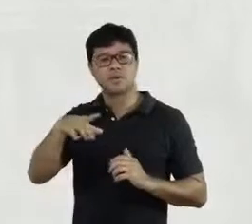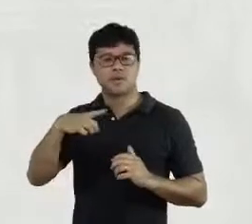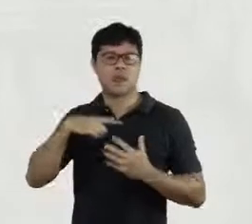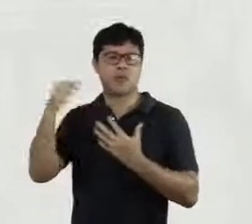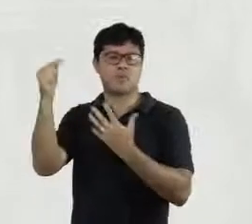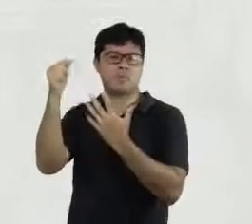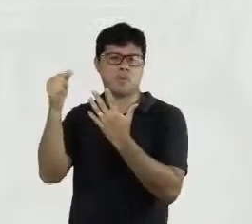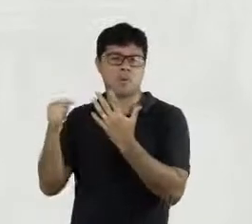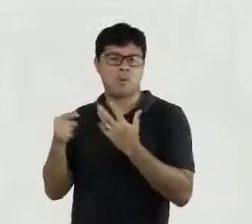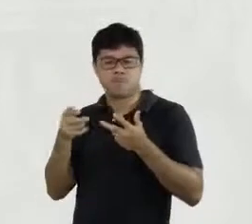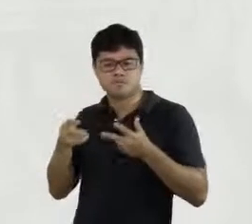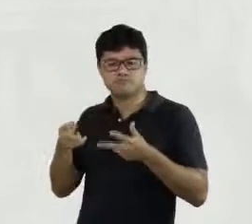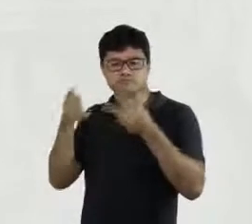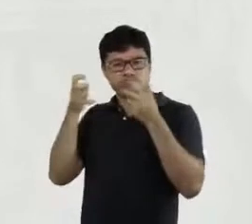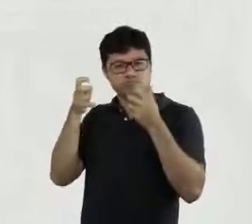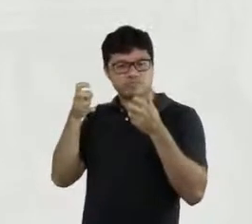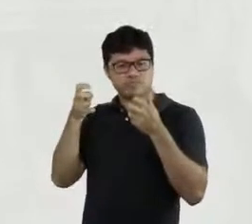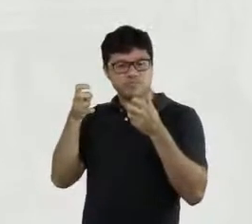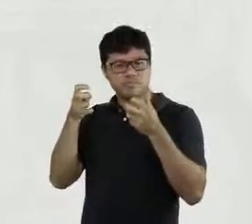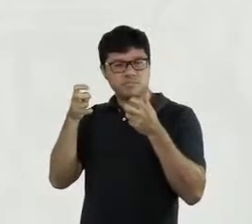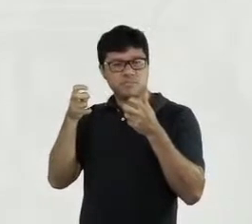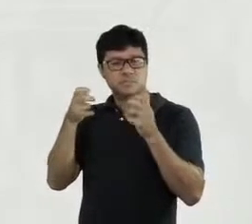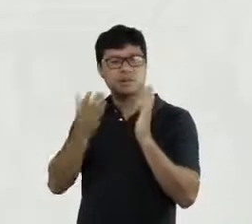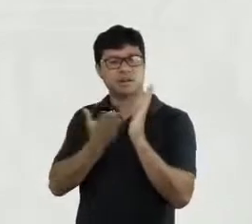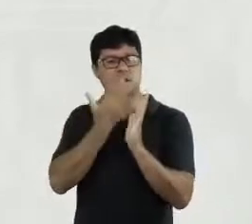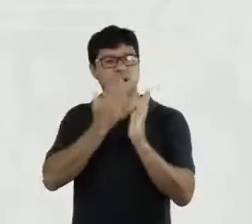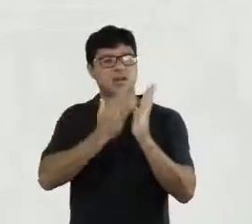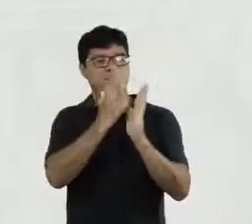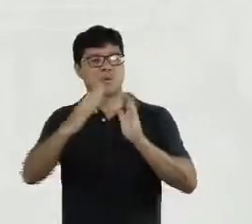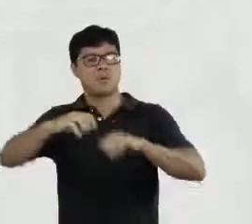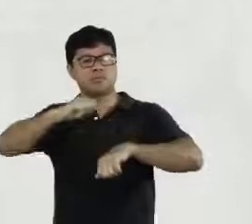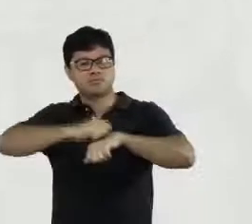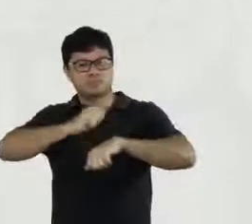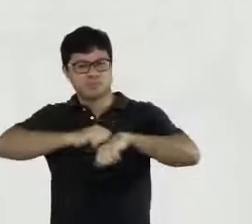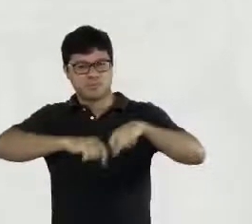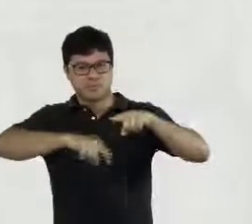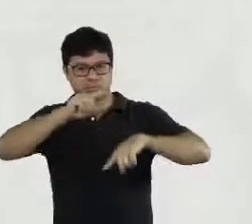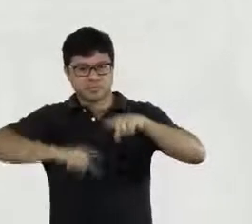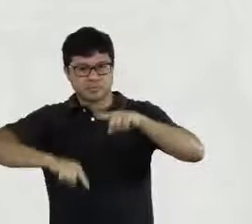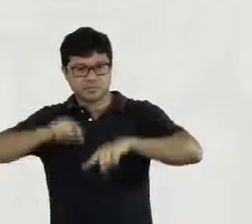podemos perceber a bibliografia material.